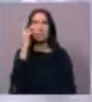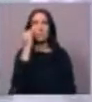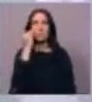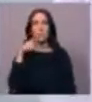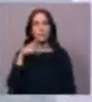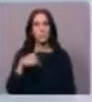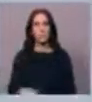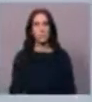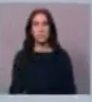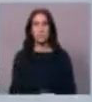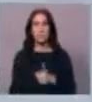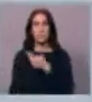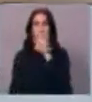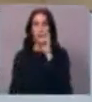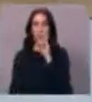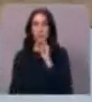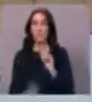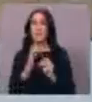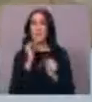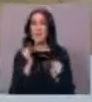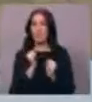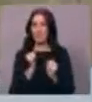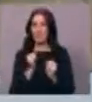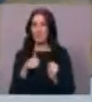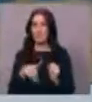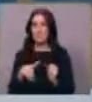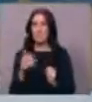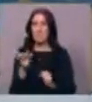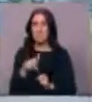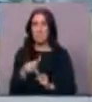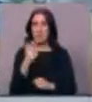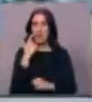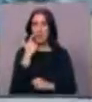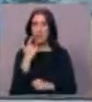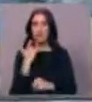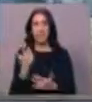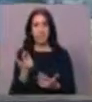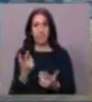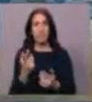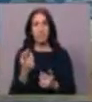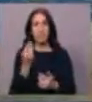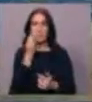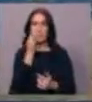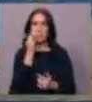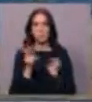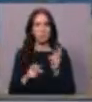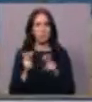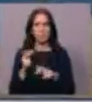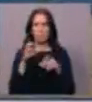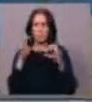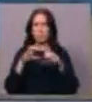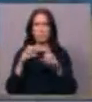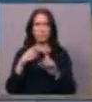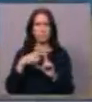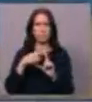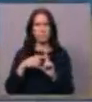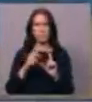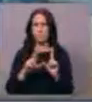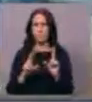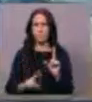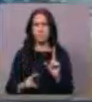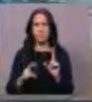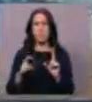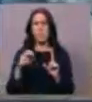ser um dia de inverno. Vem lá o inverno, agora parece que sim, com todos os seus ingredientes, chuva, temperatura baixa,